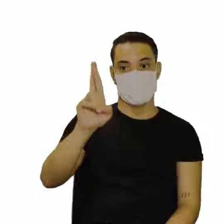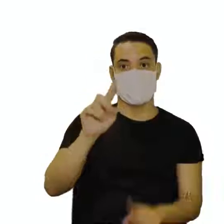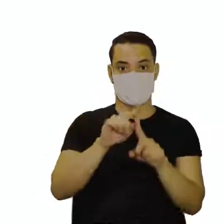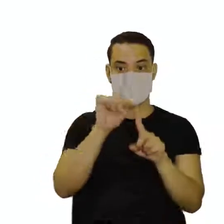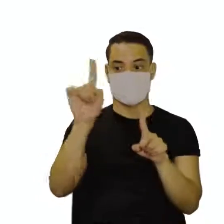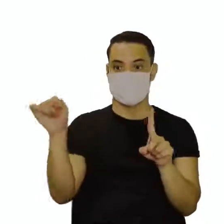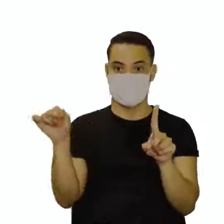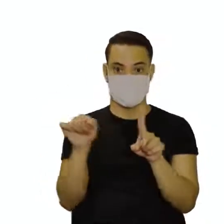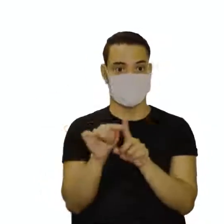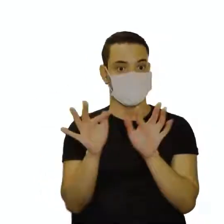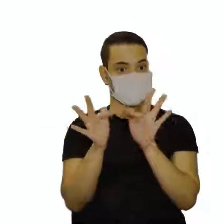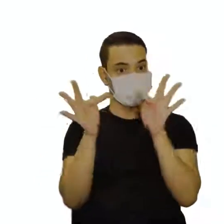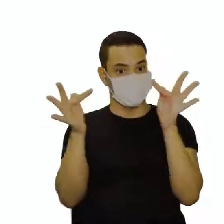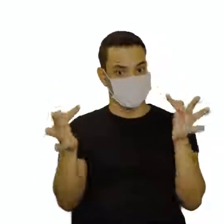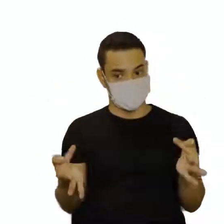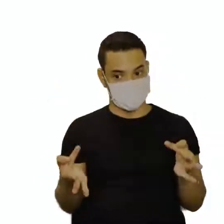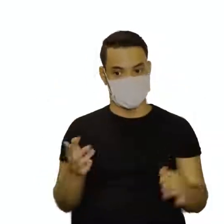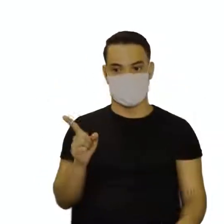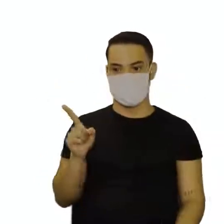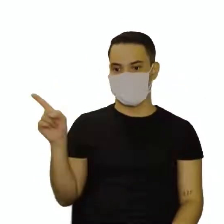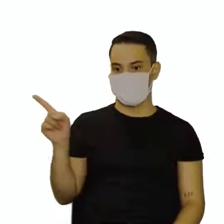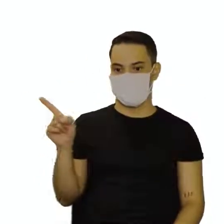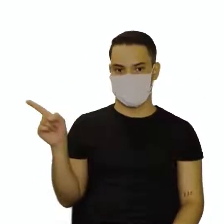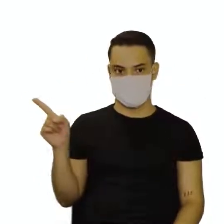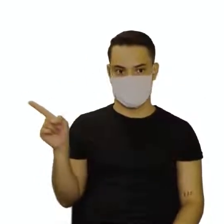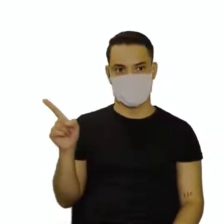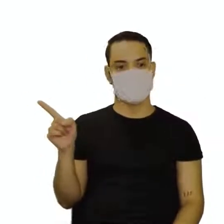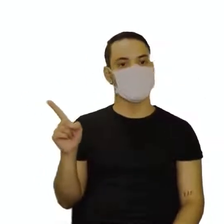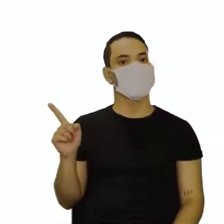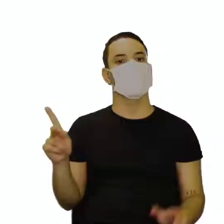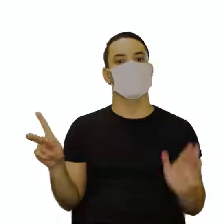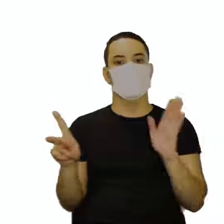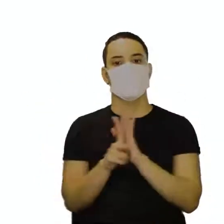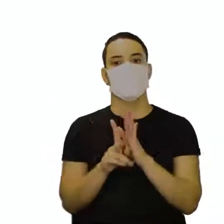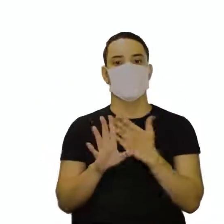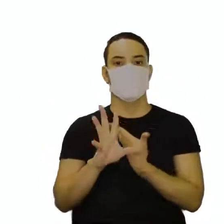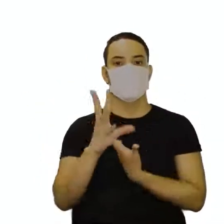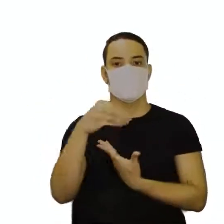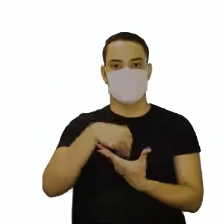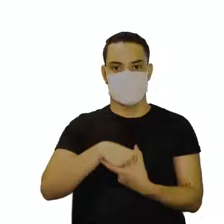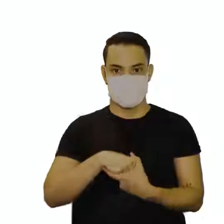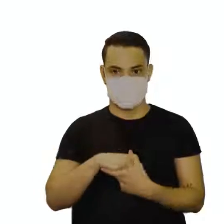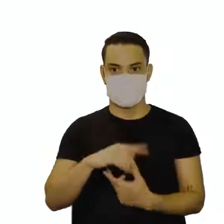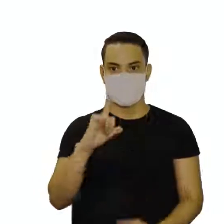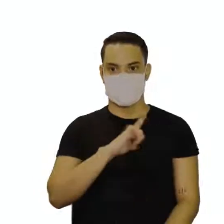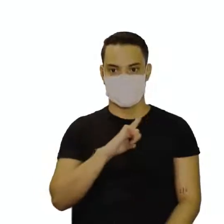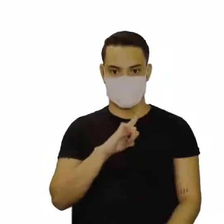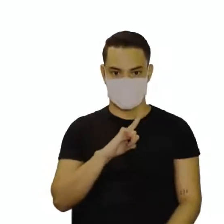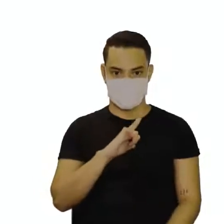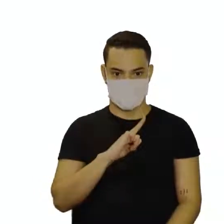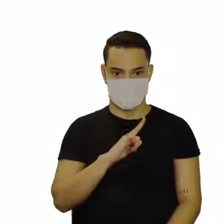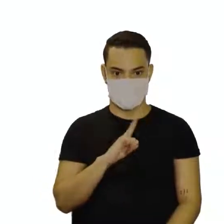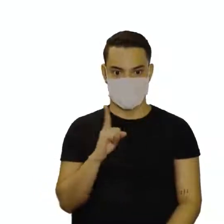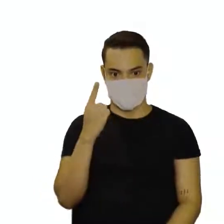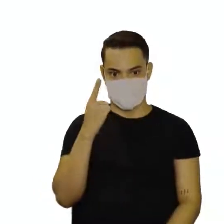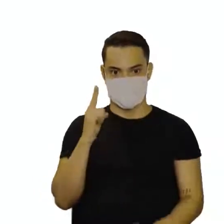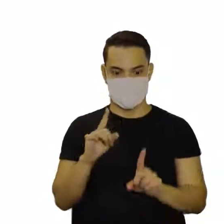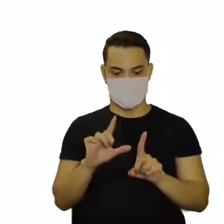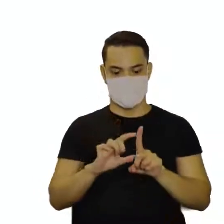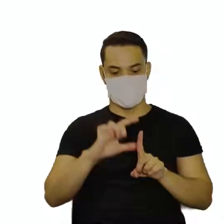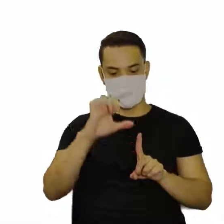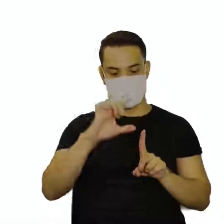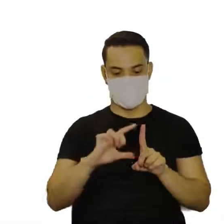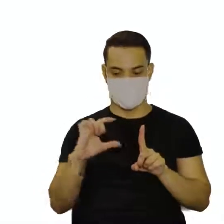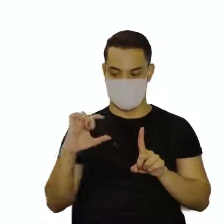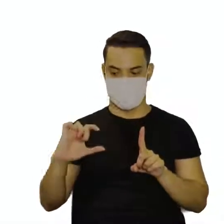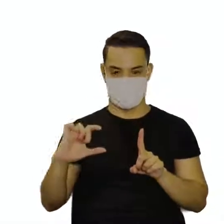circuito simples. Está aqui o circuito. Formado por uma fonte de alimentação. Olha a fonte de alimentação, a